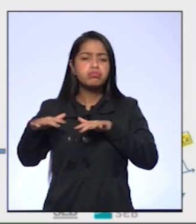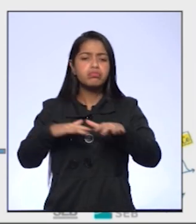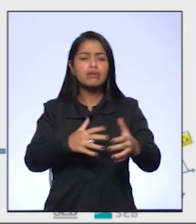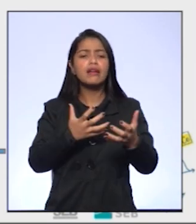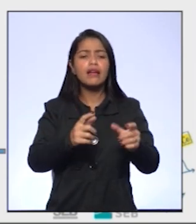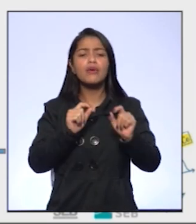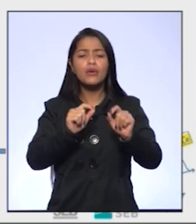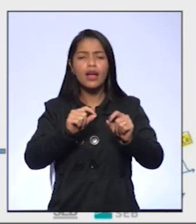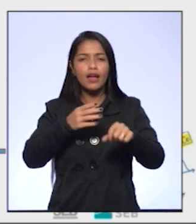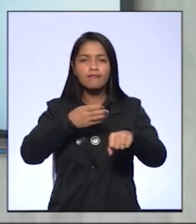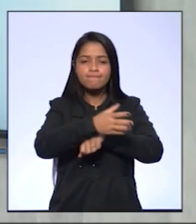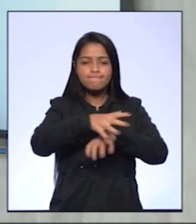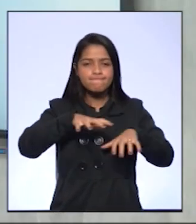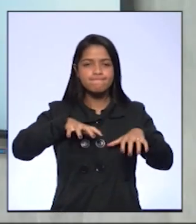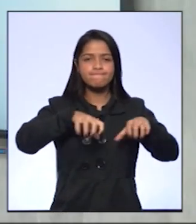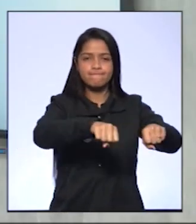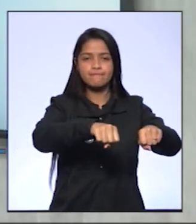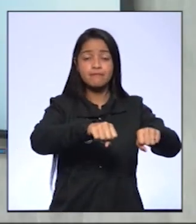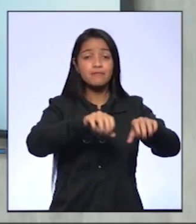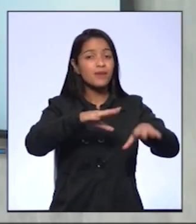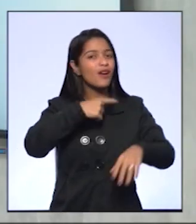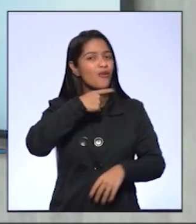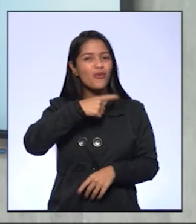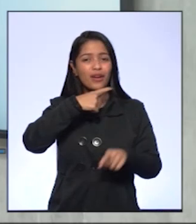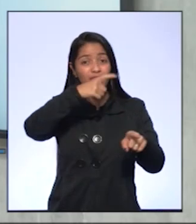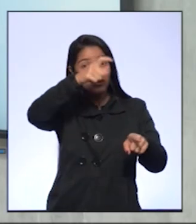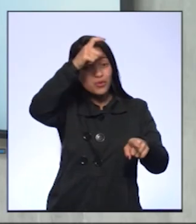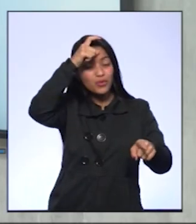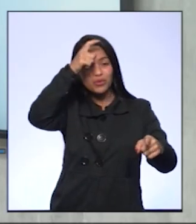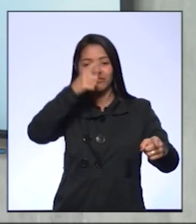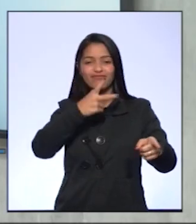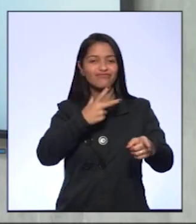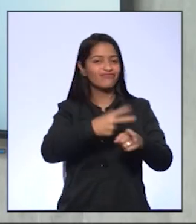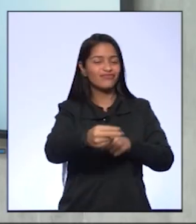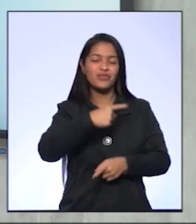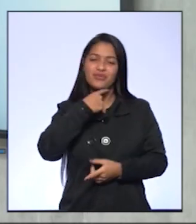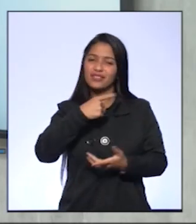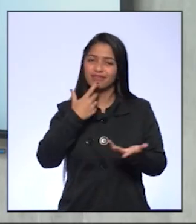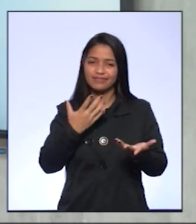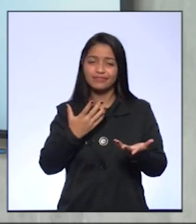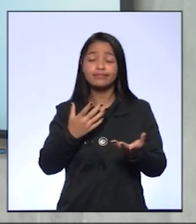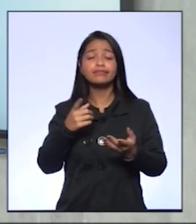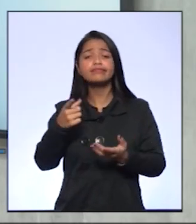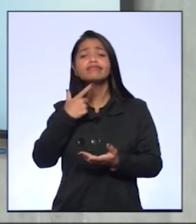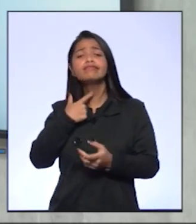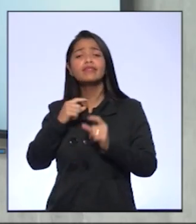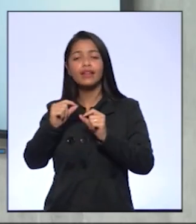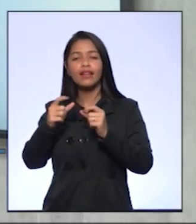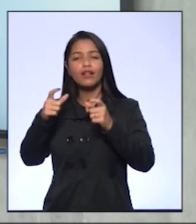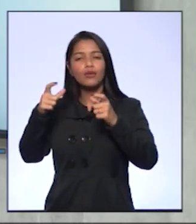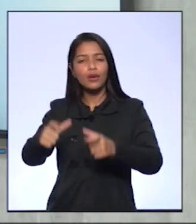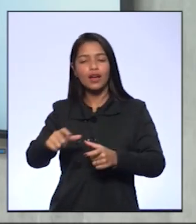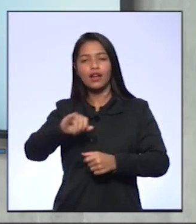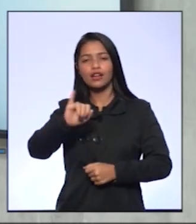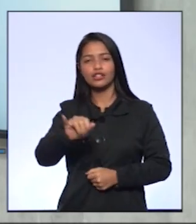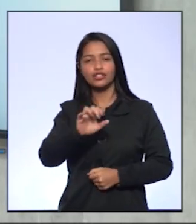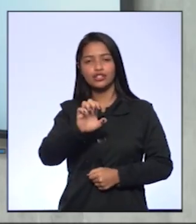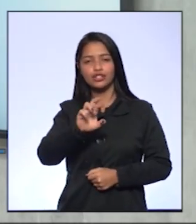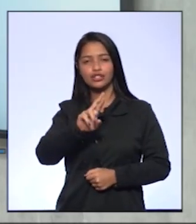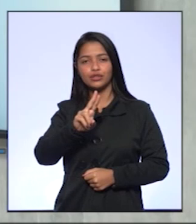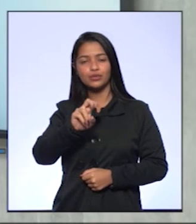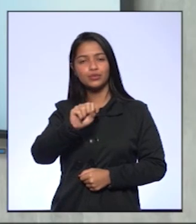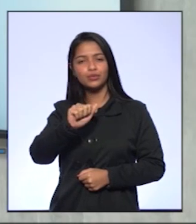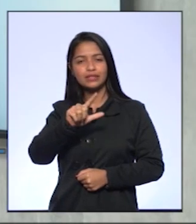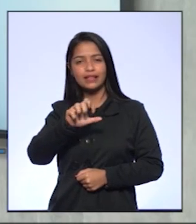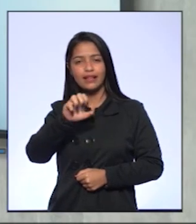Turco Otomano no Oriente. Gente, volta aqui. Eles vão para o Oriente libertar Jerusalém, que fechou as rotas, né? Os